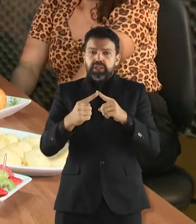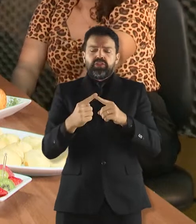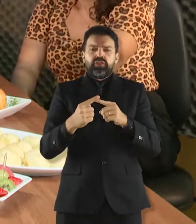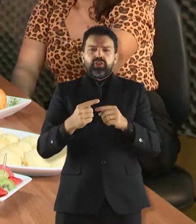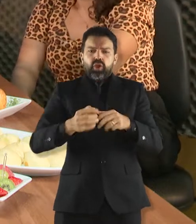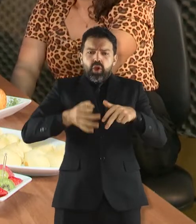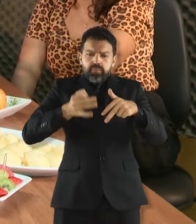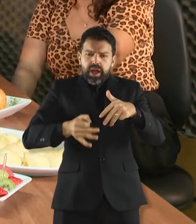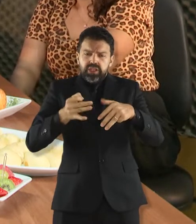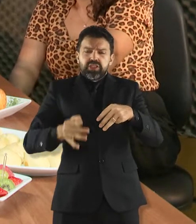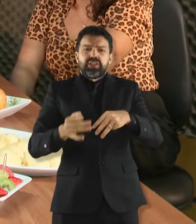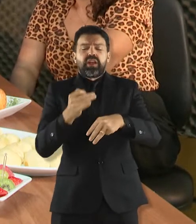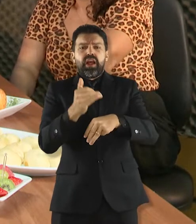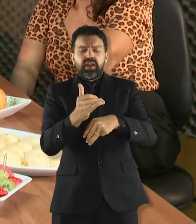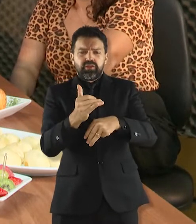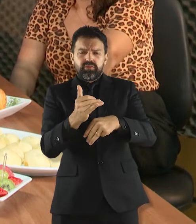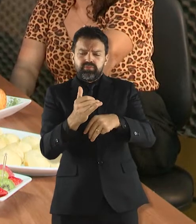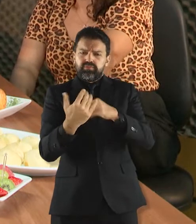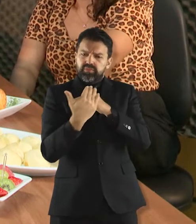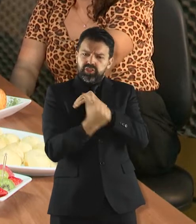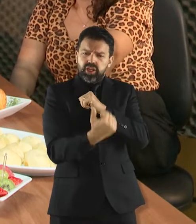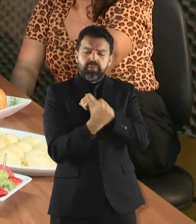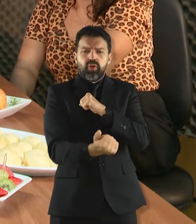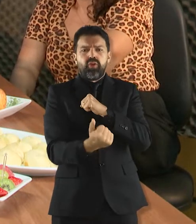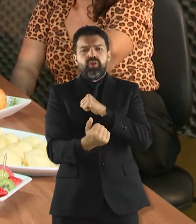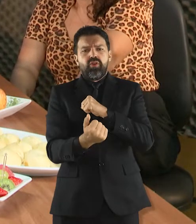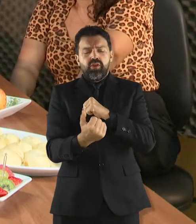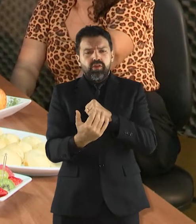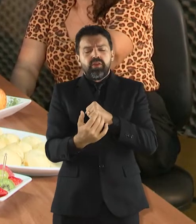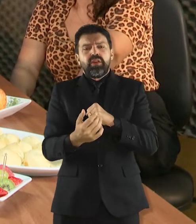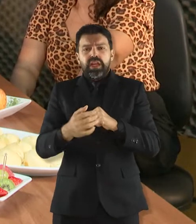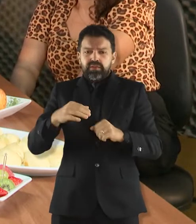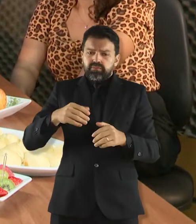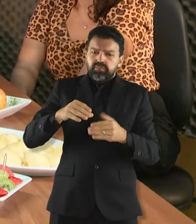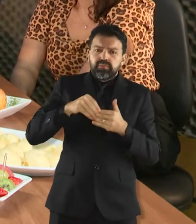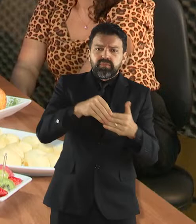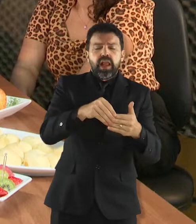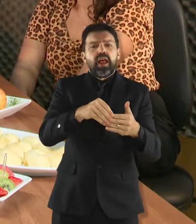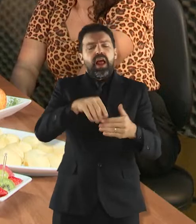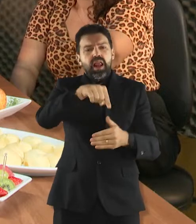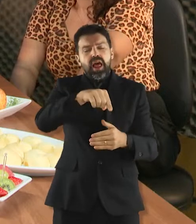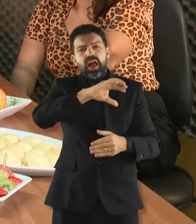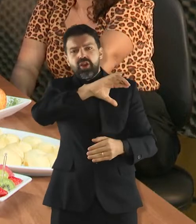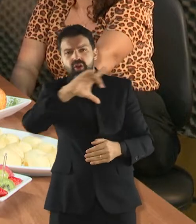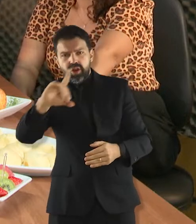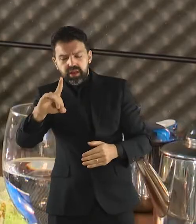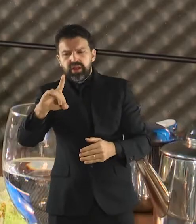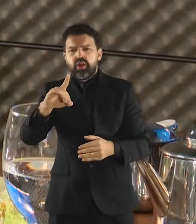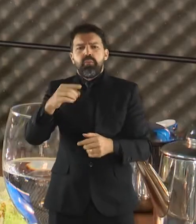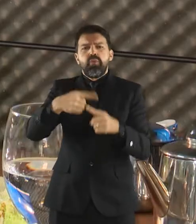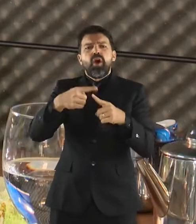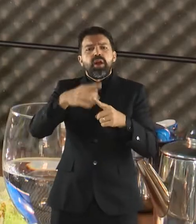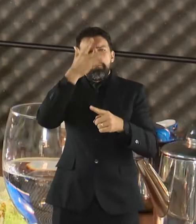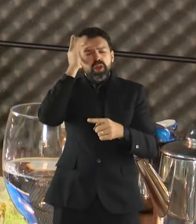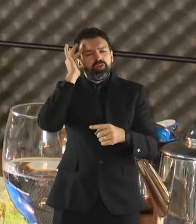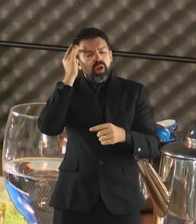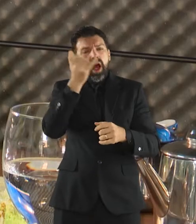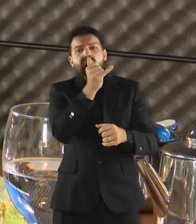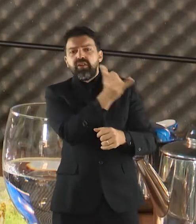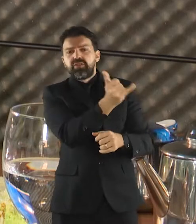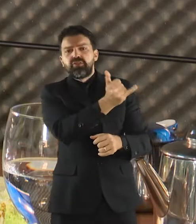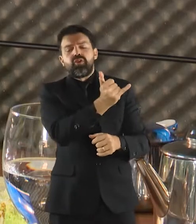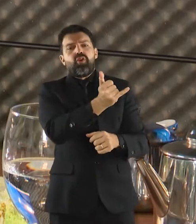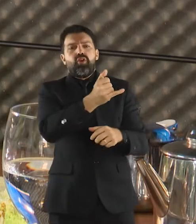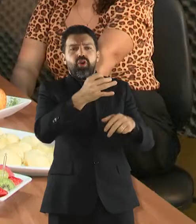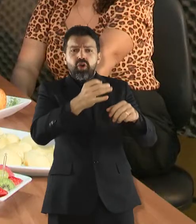da sala e me colocou na coordenadoria, porque alguém tinha dito a ele que eu era uma servidora muito boa e que eu iria saber